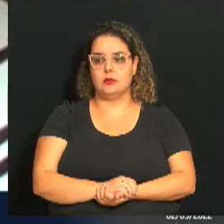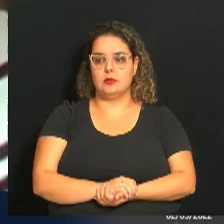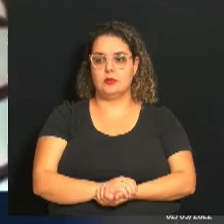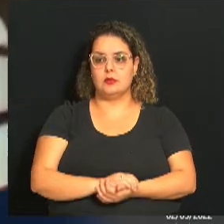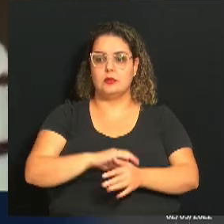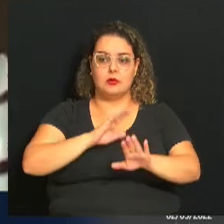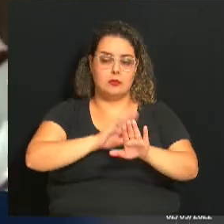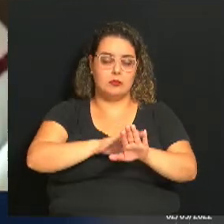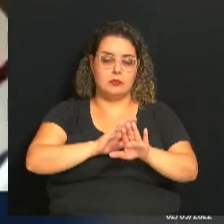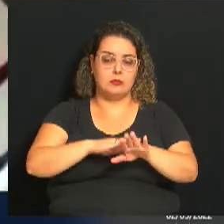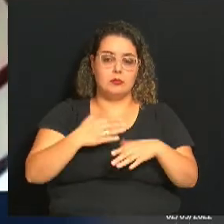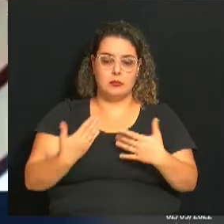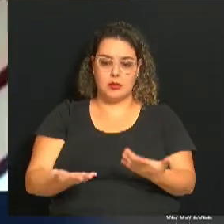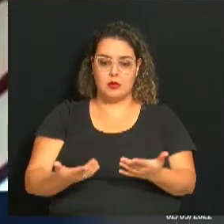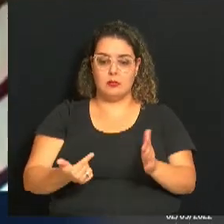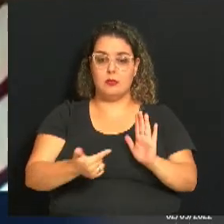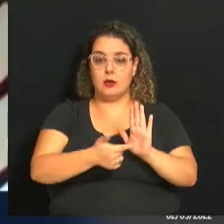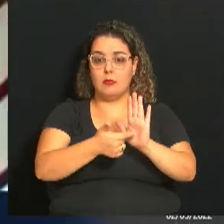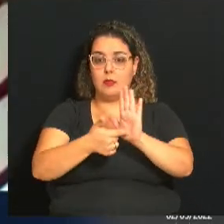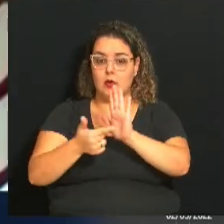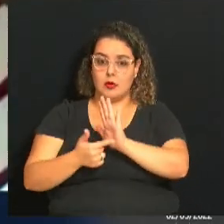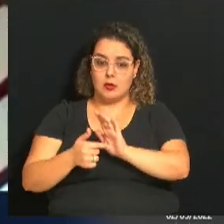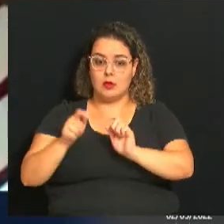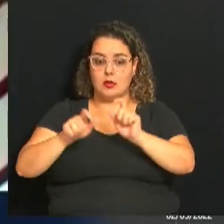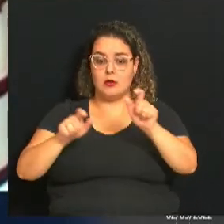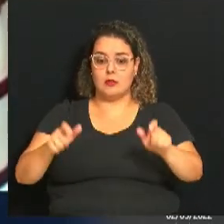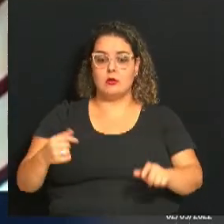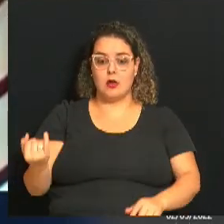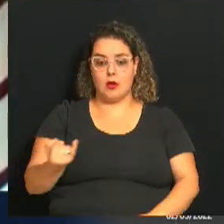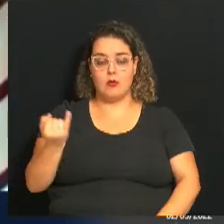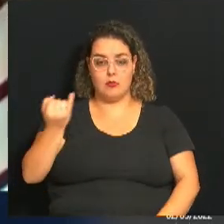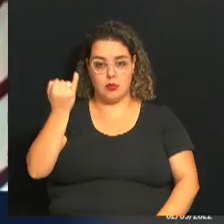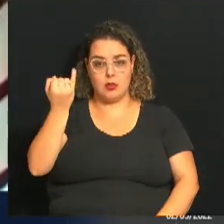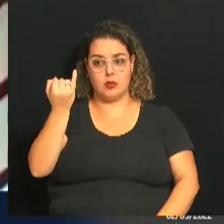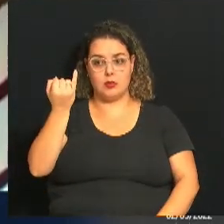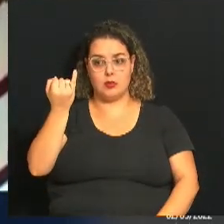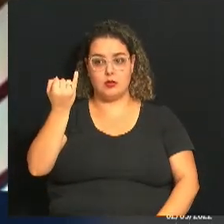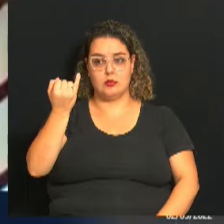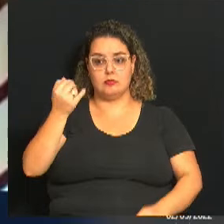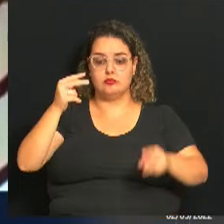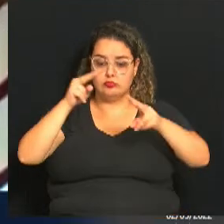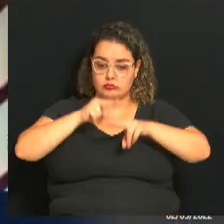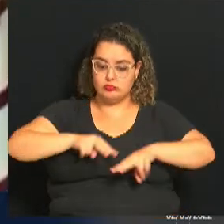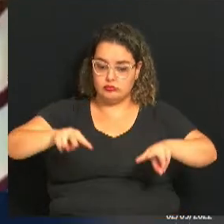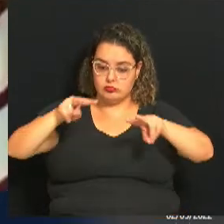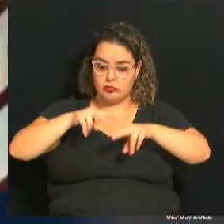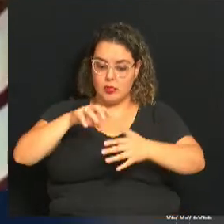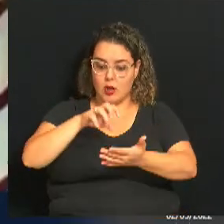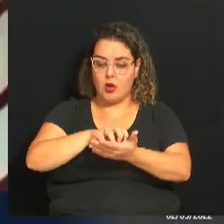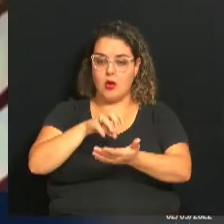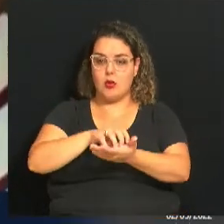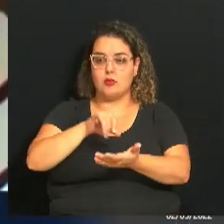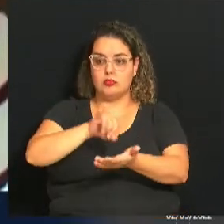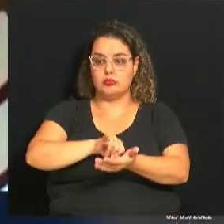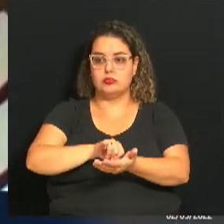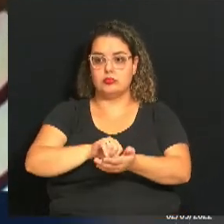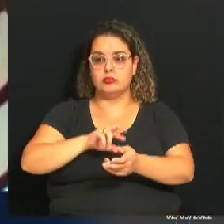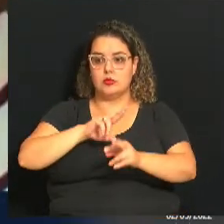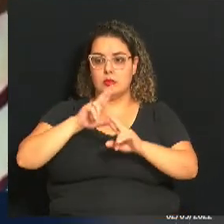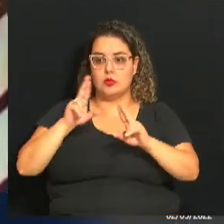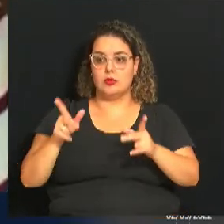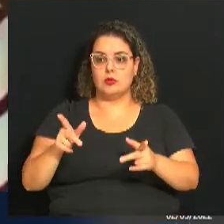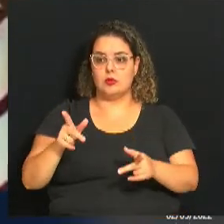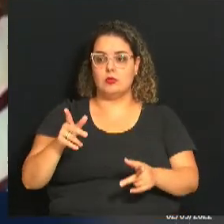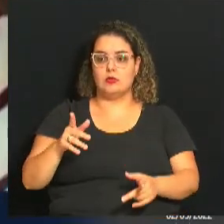prática para mostrar à população que vale a pena você olhar o centro com outros olhos. É o